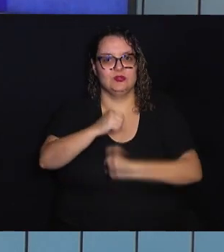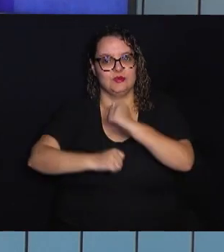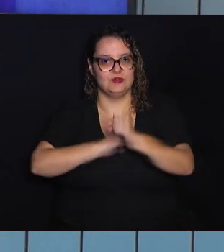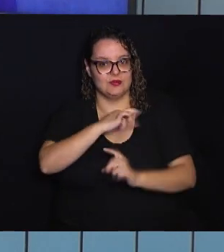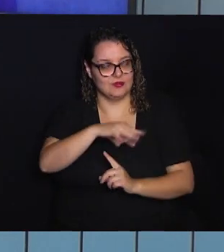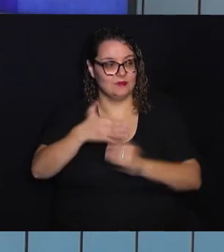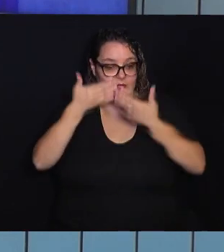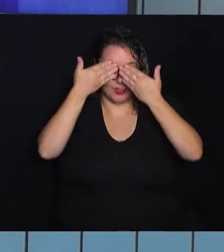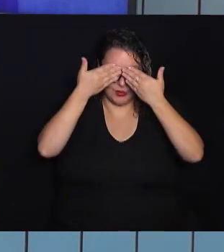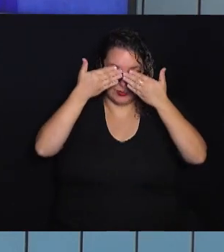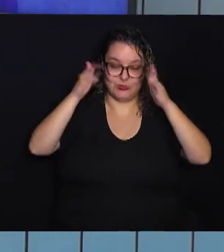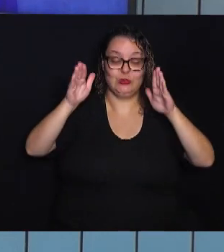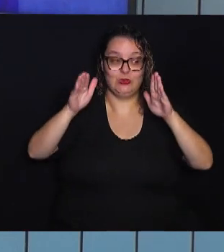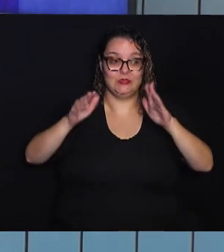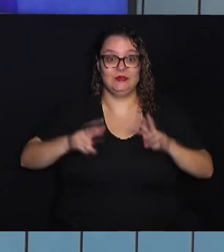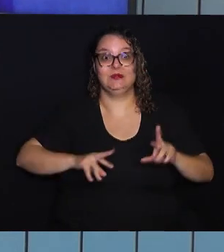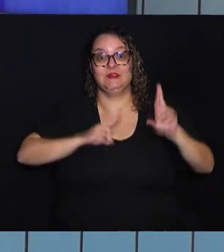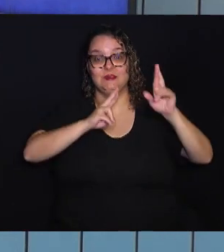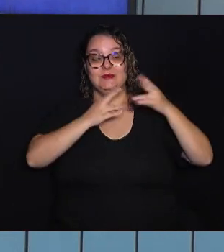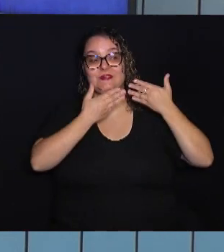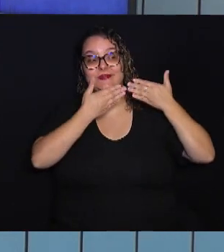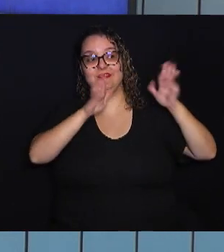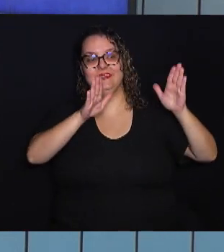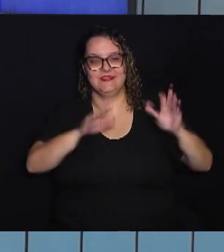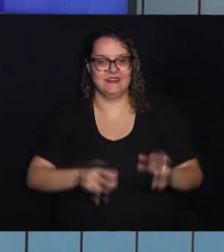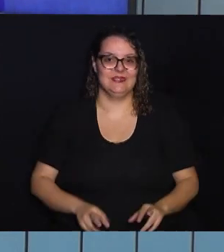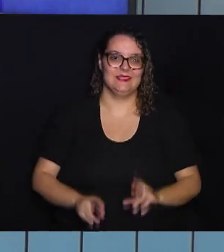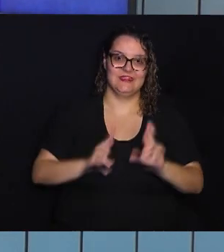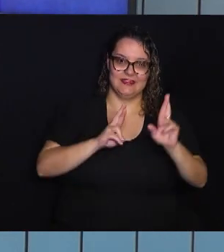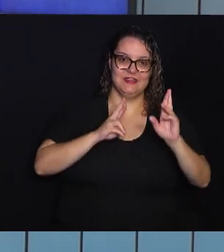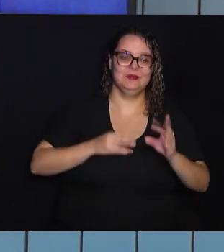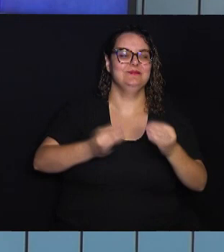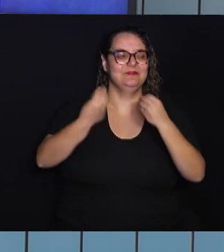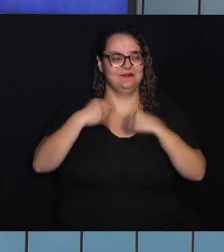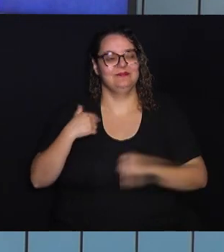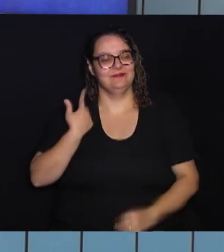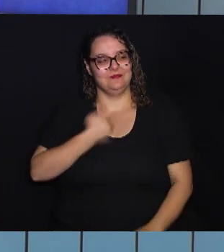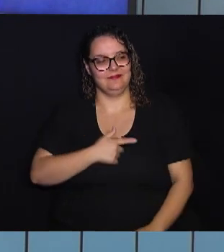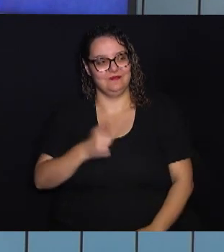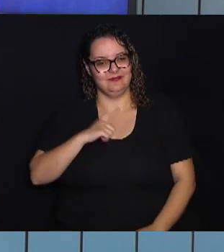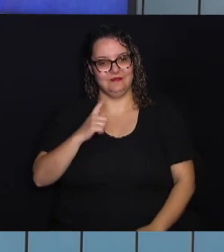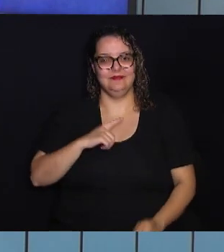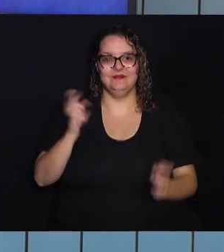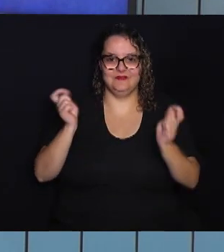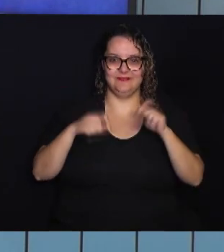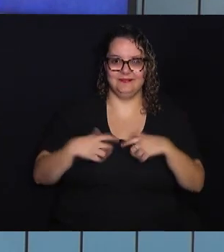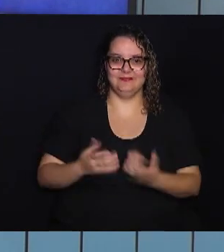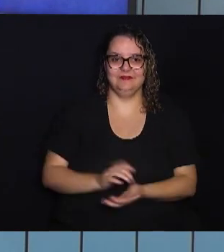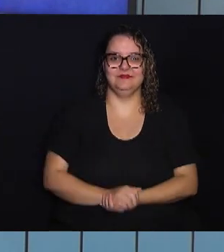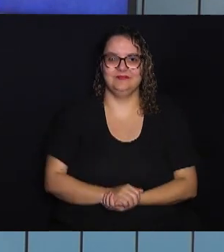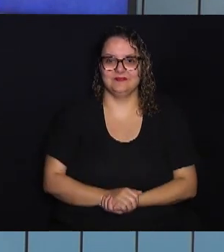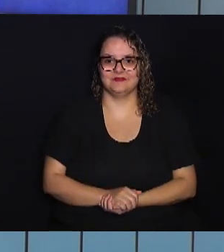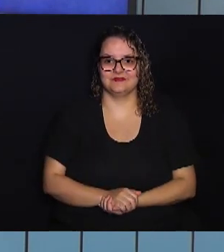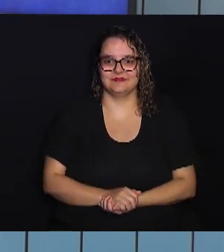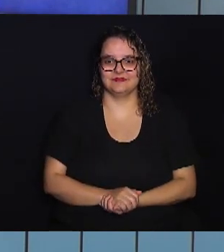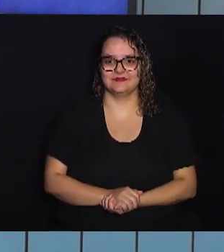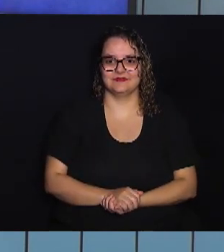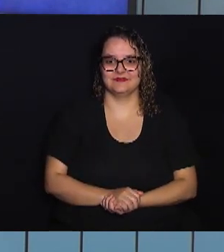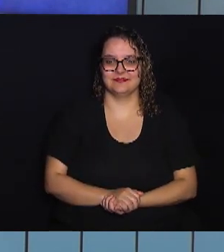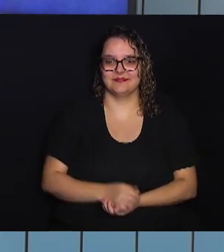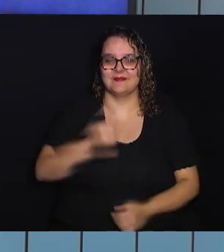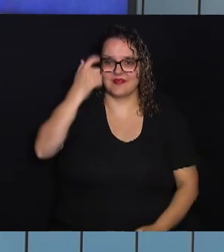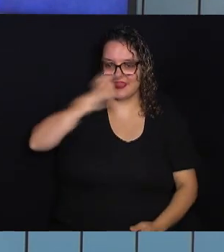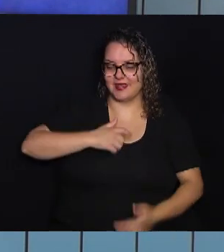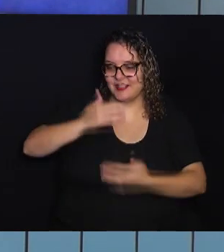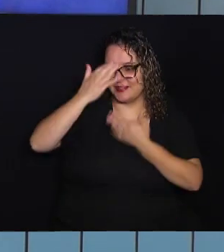sua participação aqui no Giro Ambiental, expandindo aí a nossa perspectiva e dando esperança também, né, que existe essa